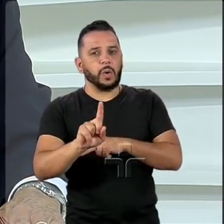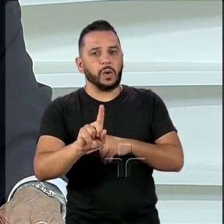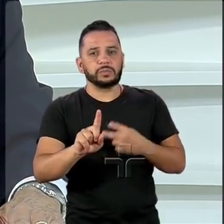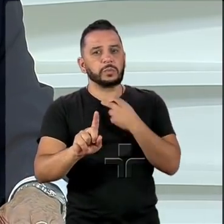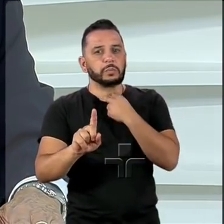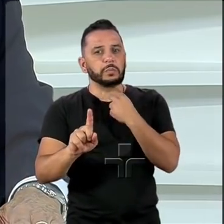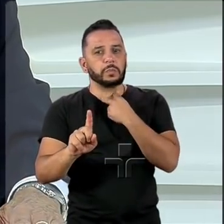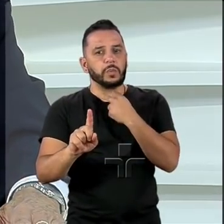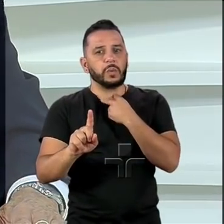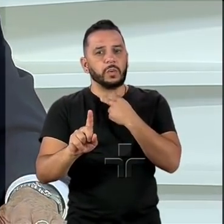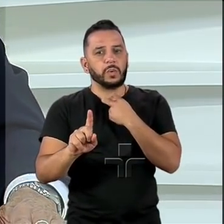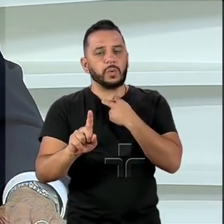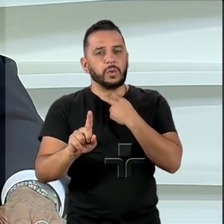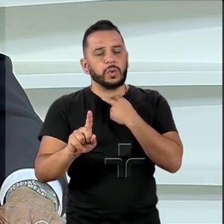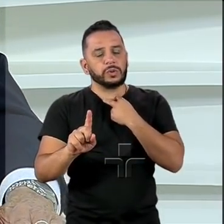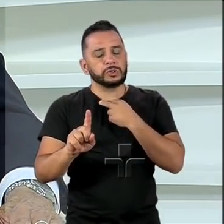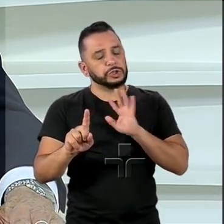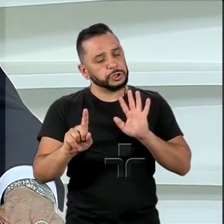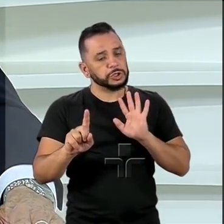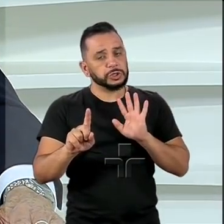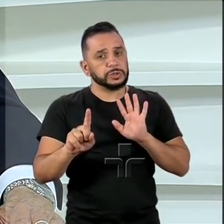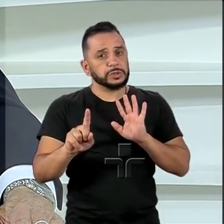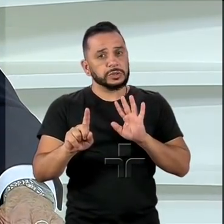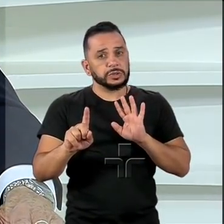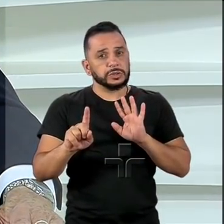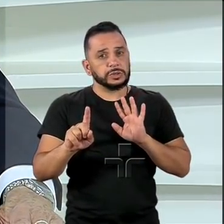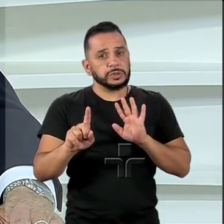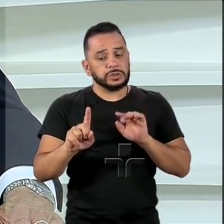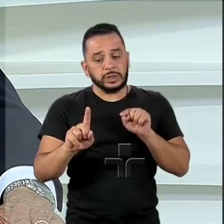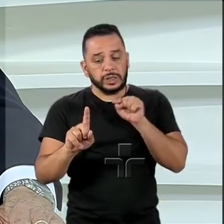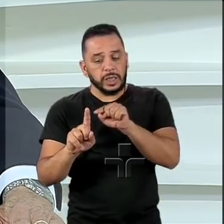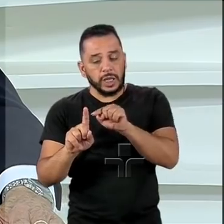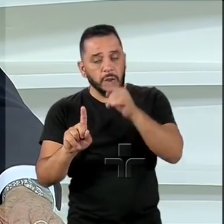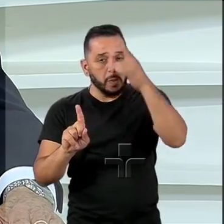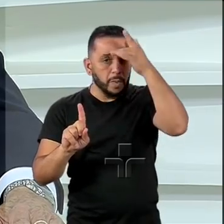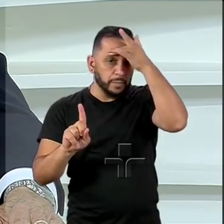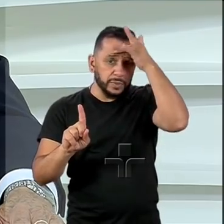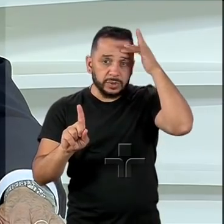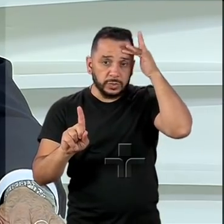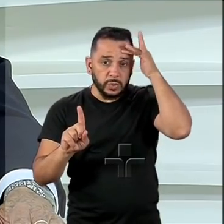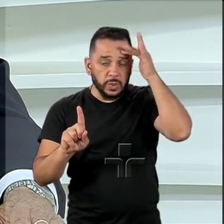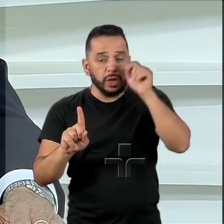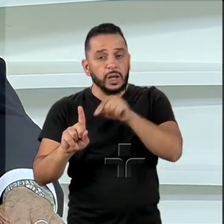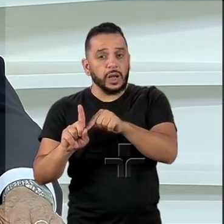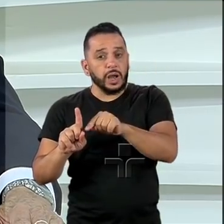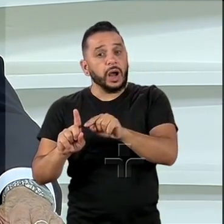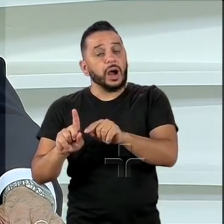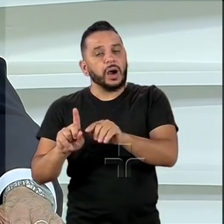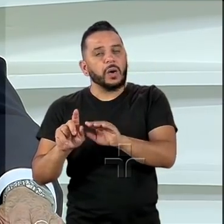monocraticamente para uma pessoa humilde